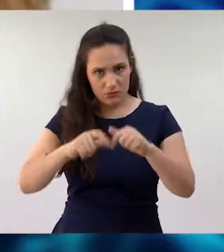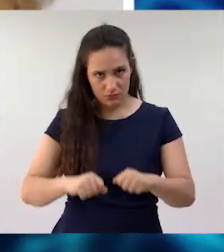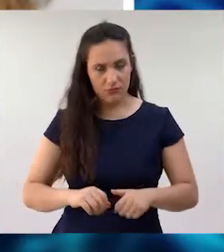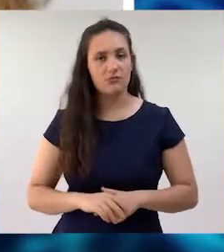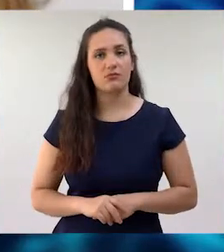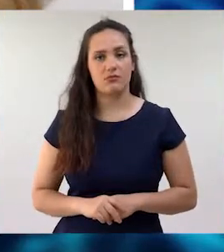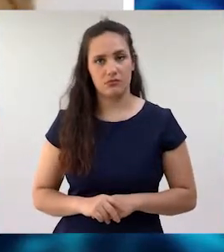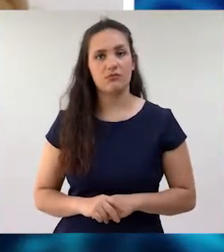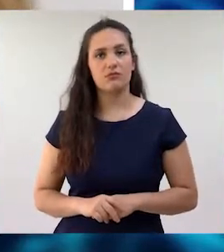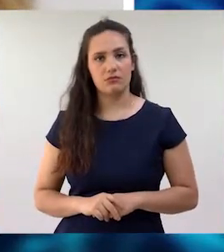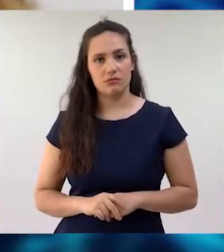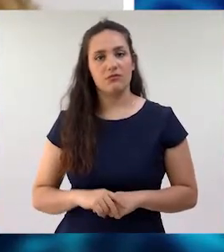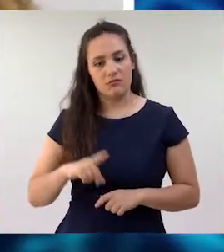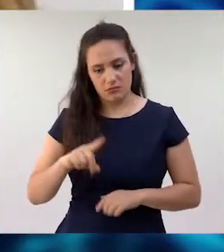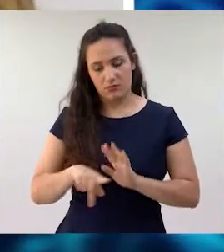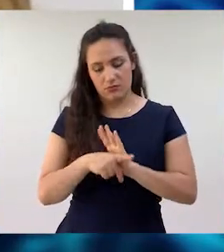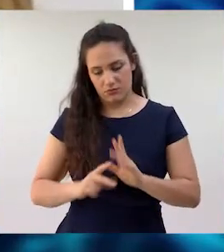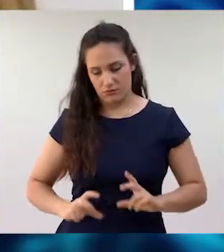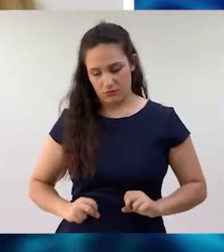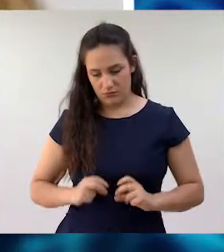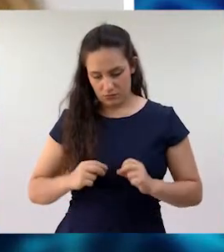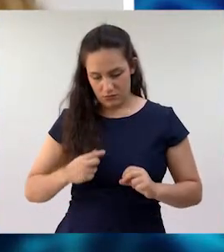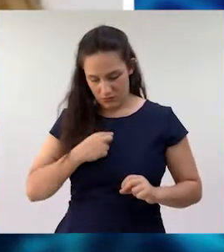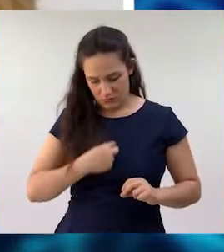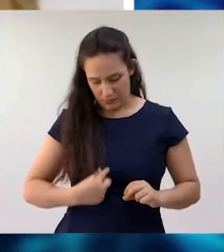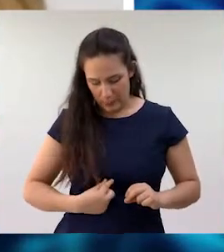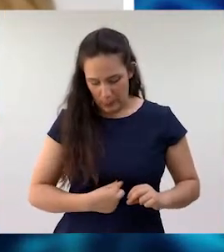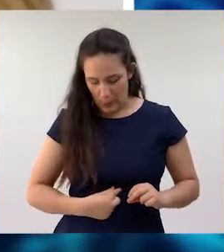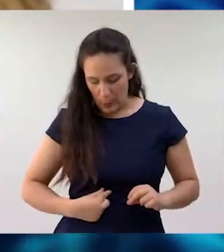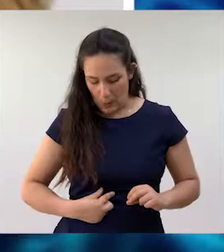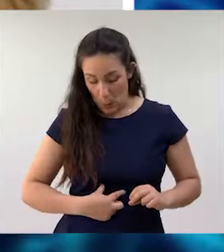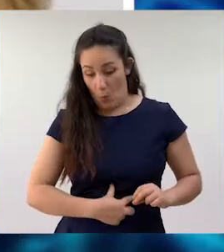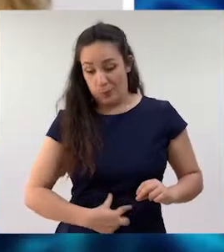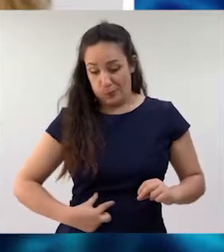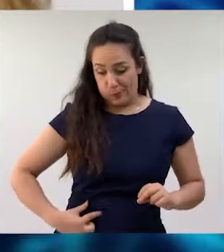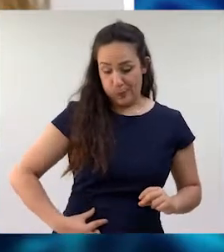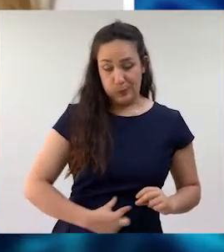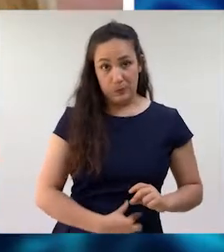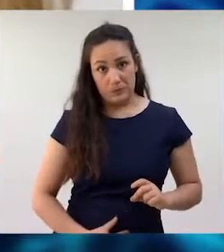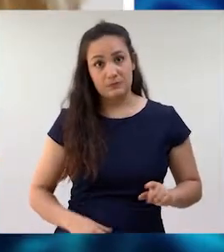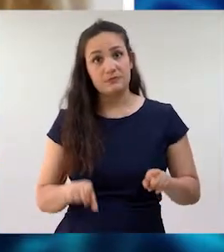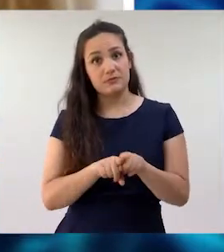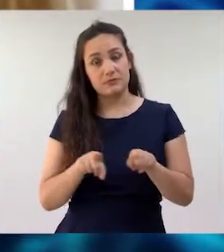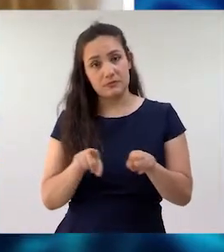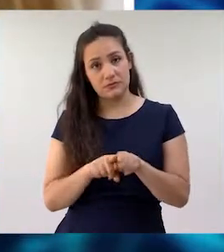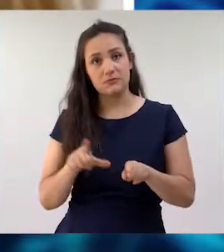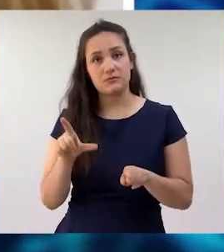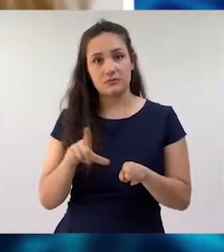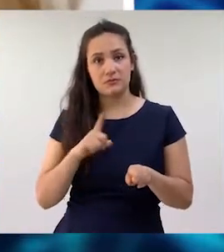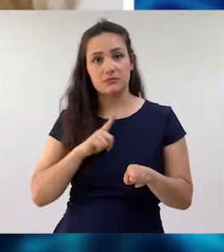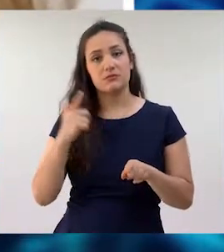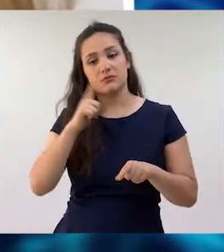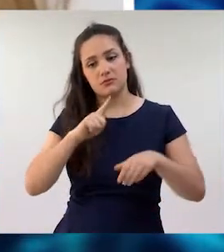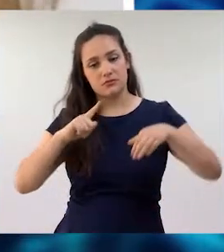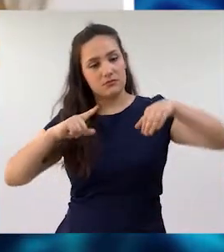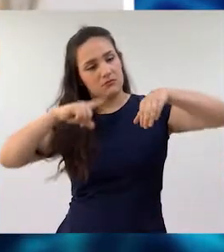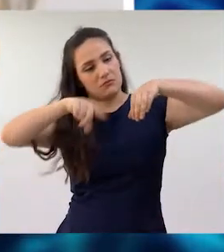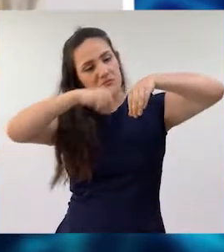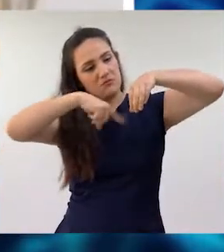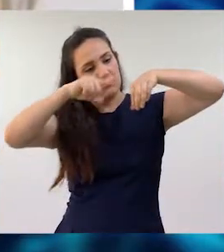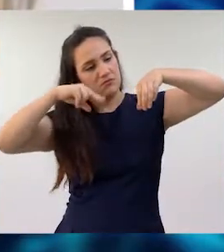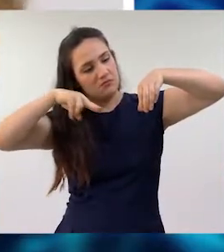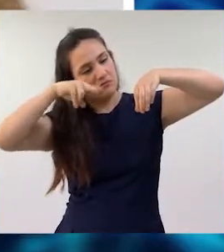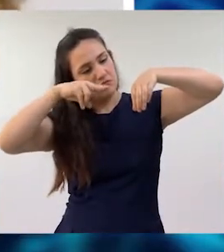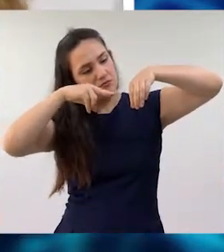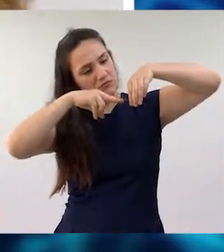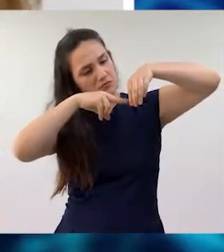intestino fino quanto o grosso. Mas quando a gente fala do câncer de cólon, é o grosso. Surgiu colonoscopia por tomografia, você